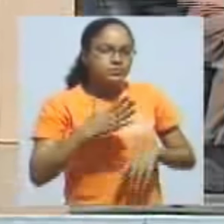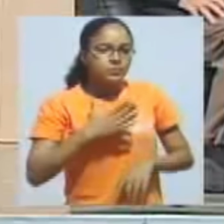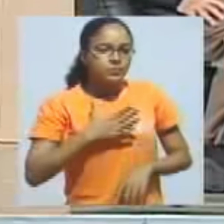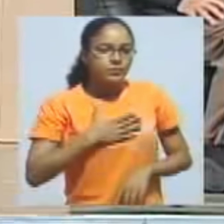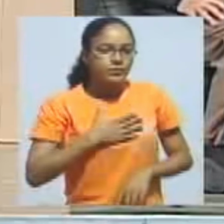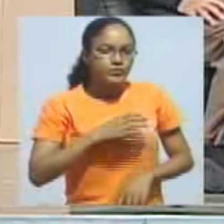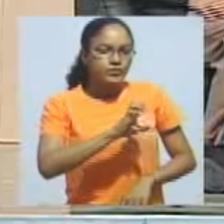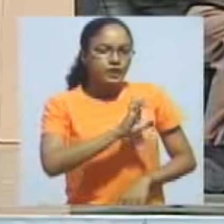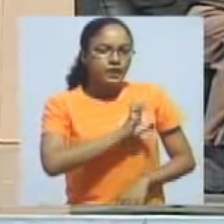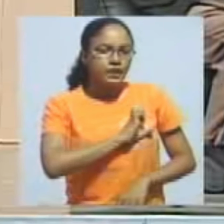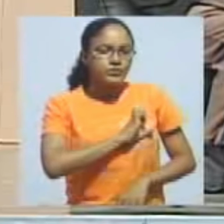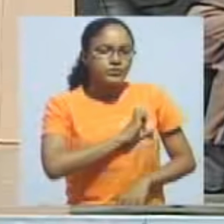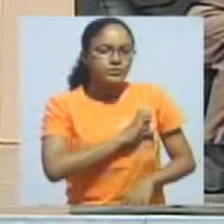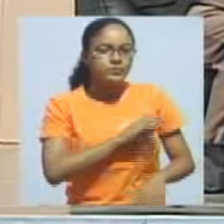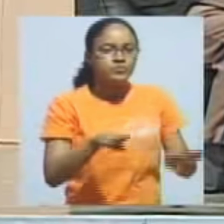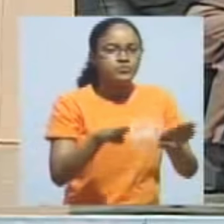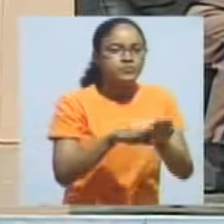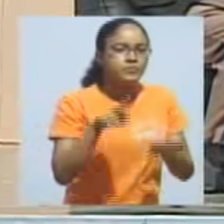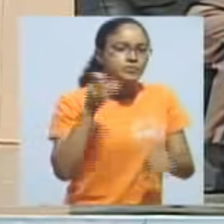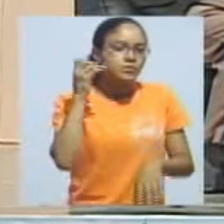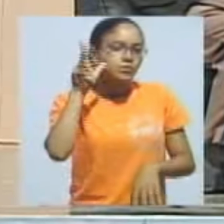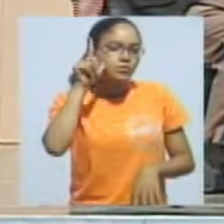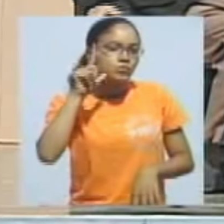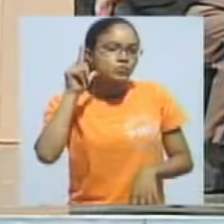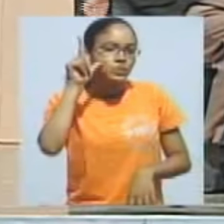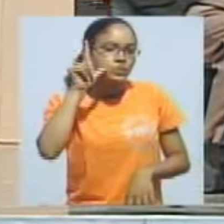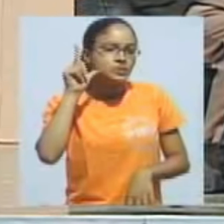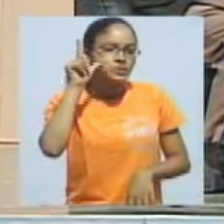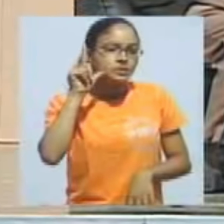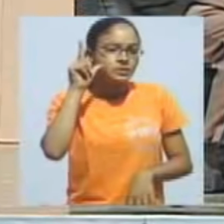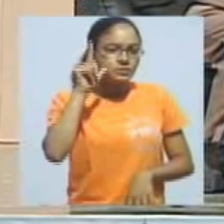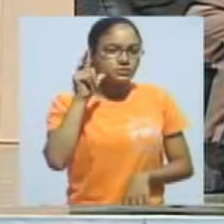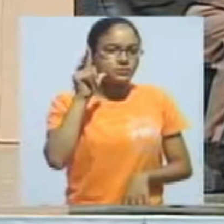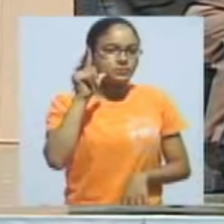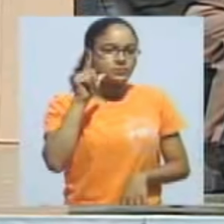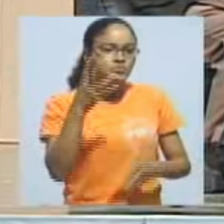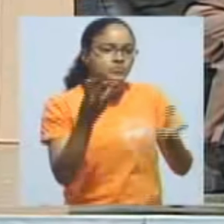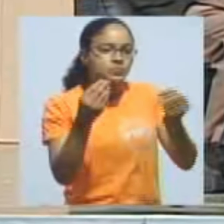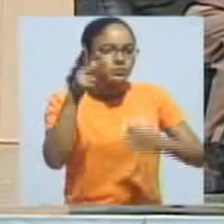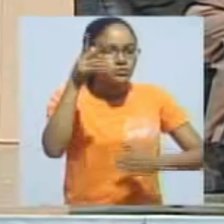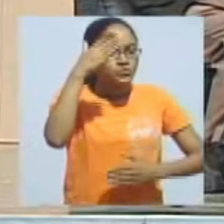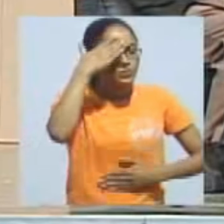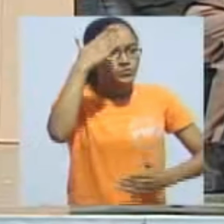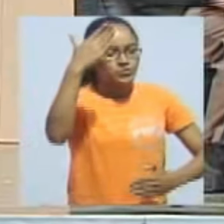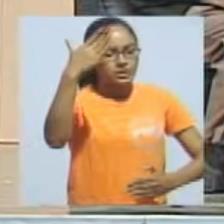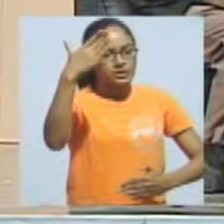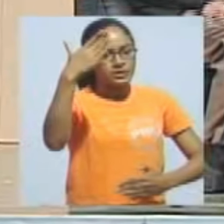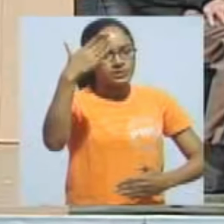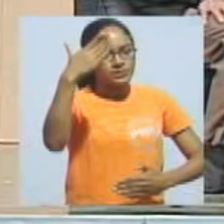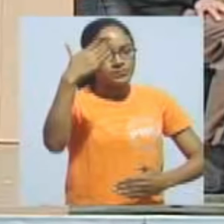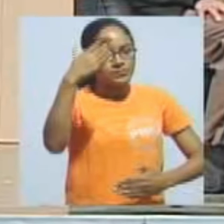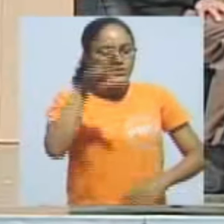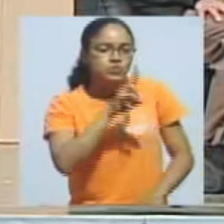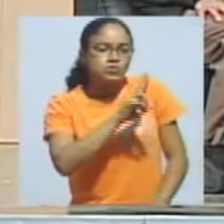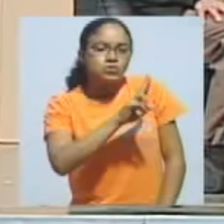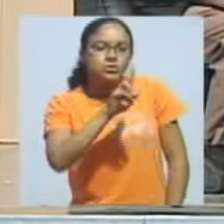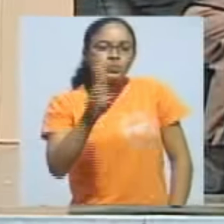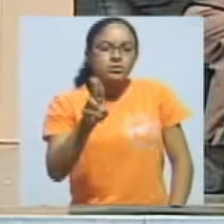da parte desse povo que o Senhor está vendo, é numerosíssimo. E especialmente, em nome de